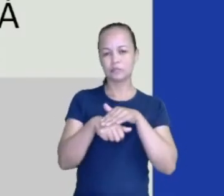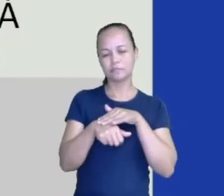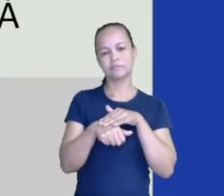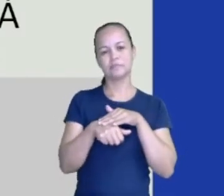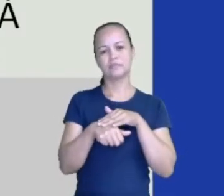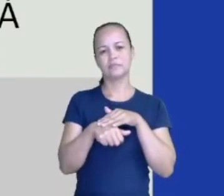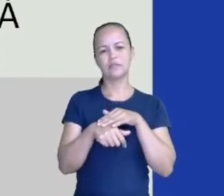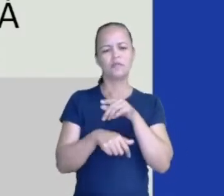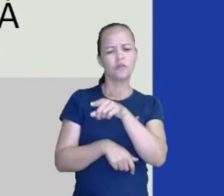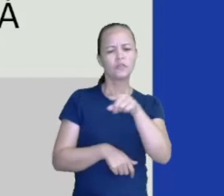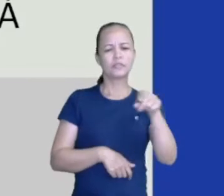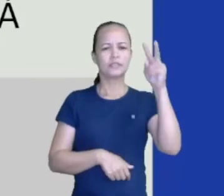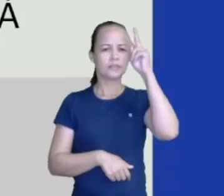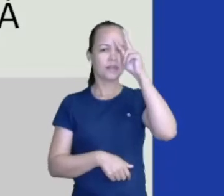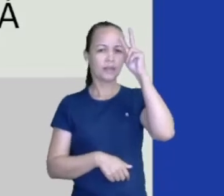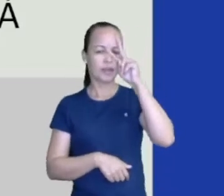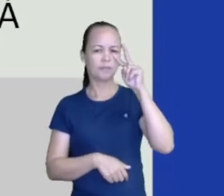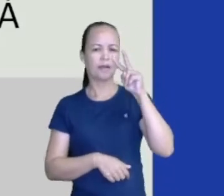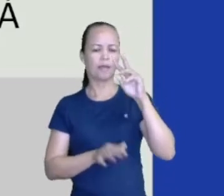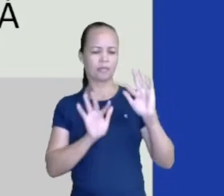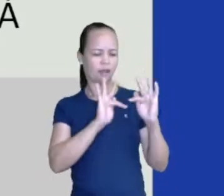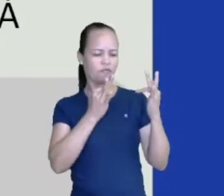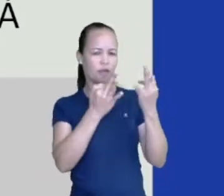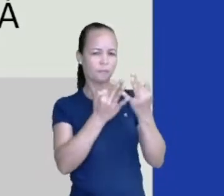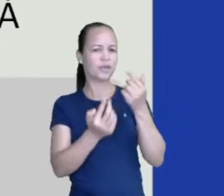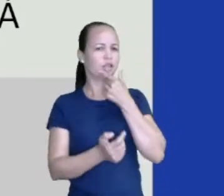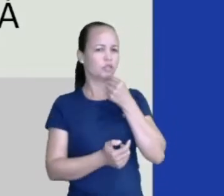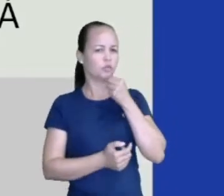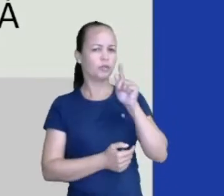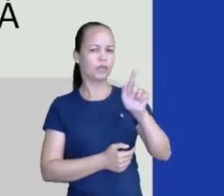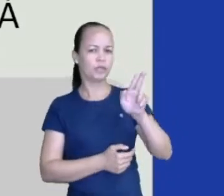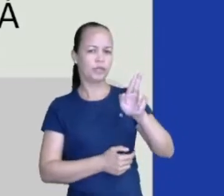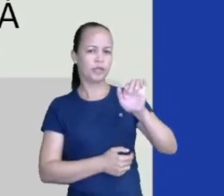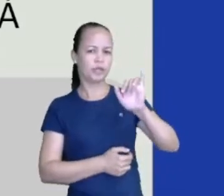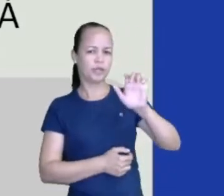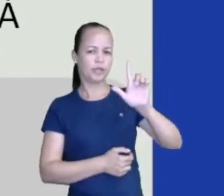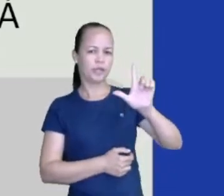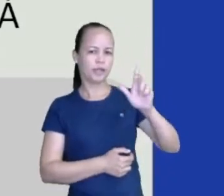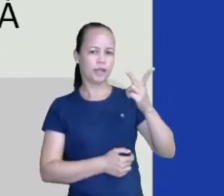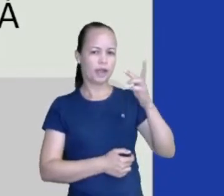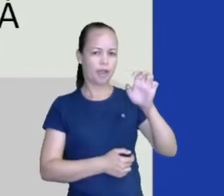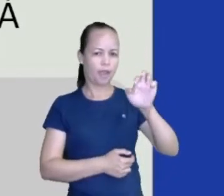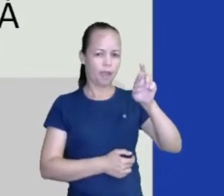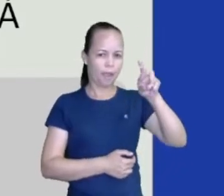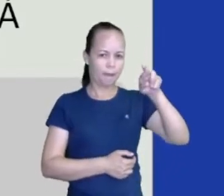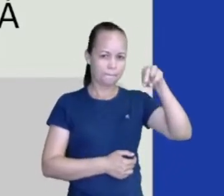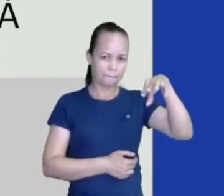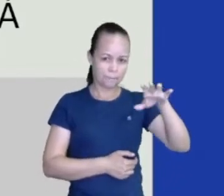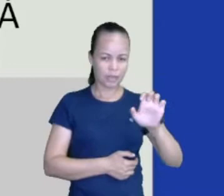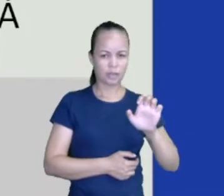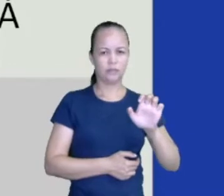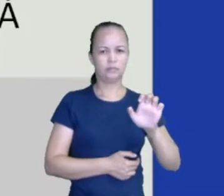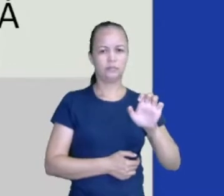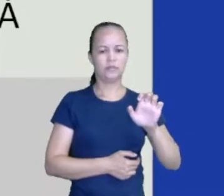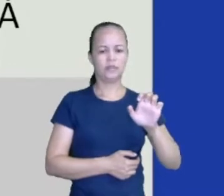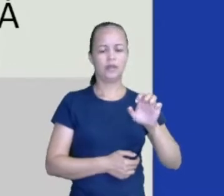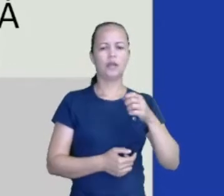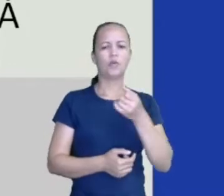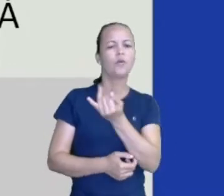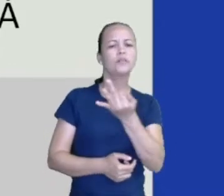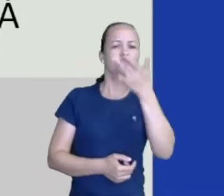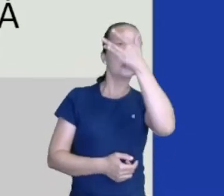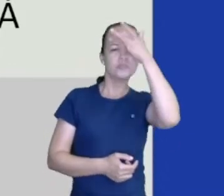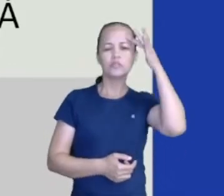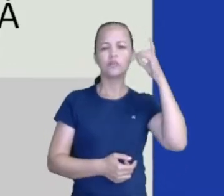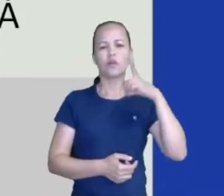do Guilherme? Quantas pessoas tinham na família dele? Você lembra? Na história tinha o papai e